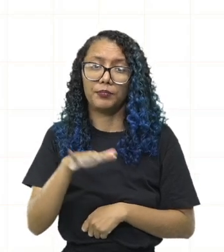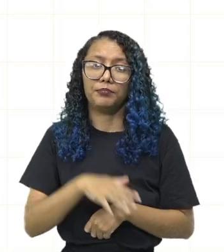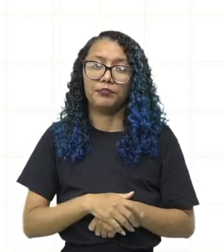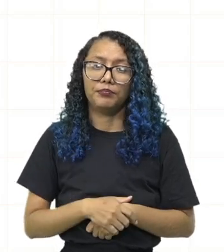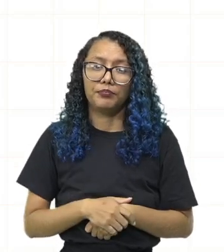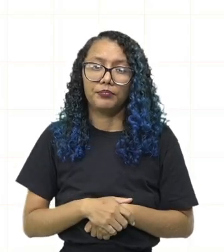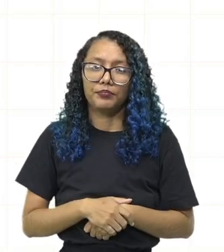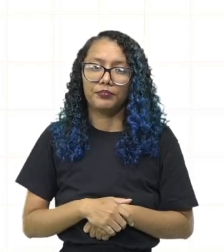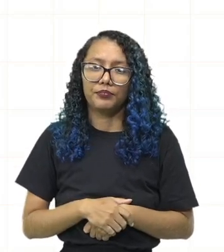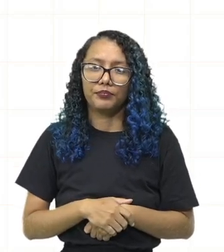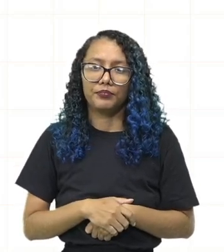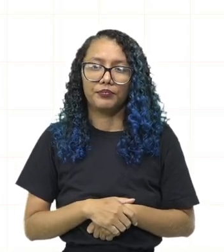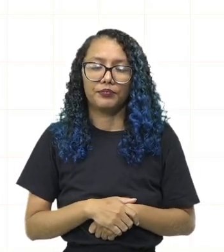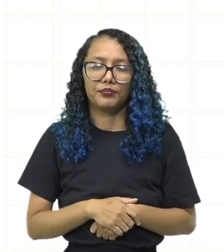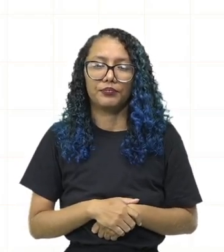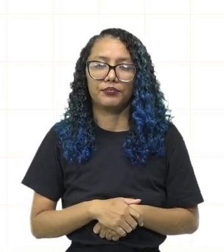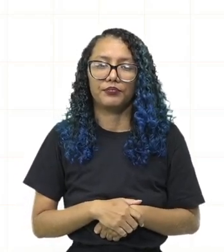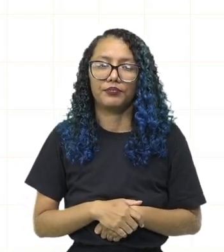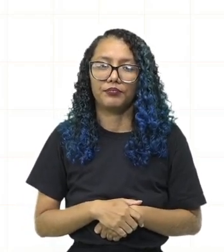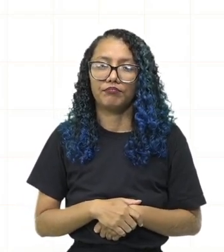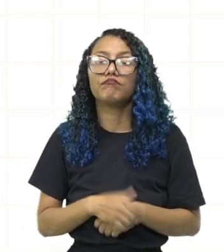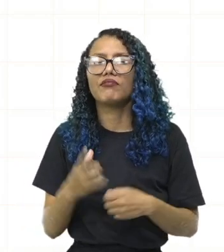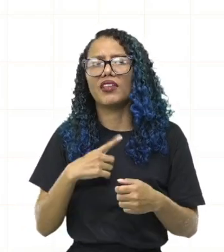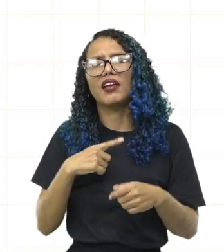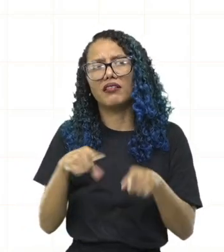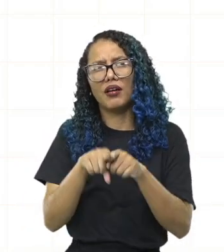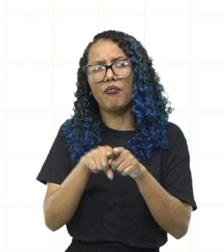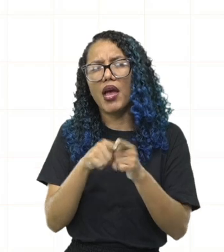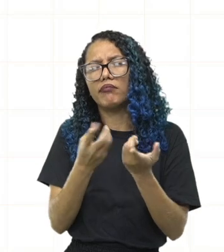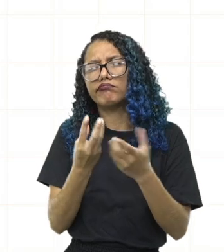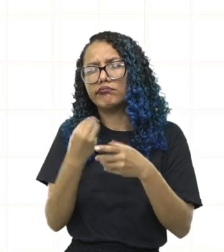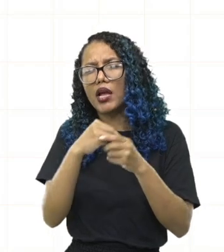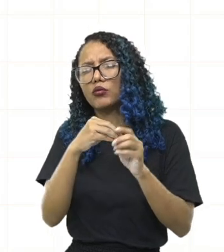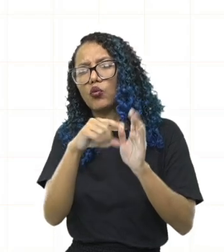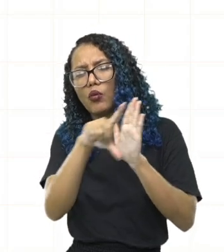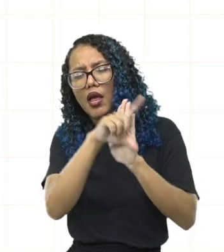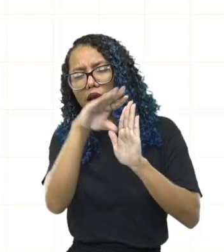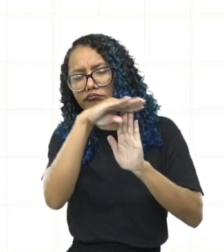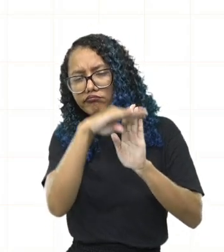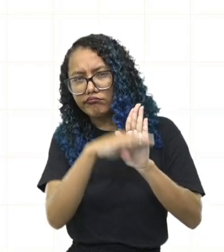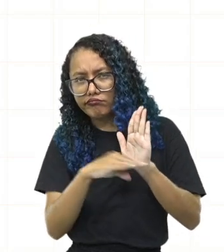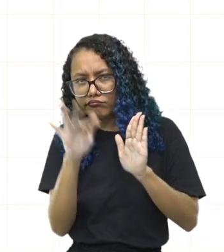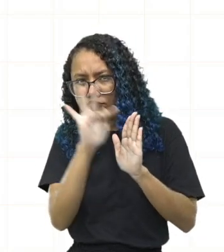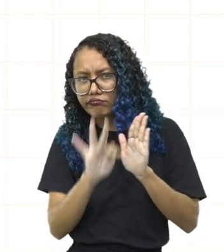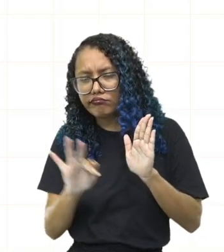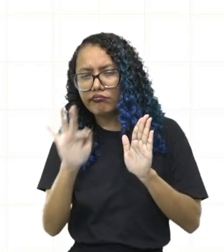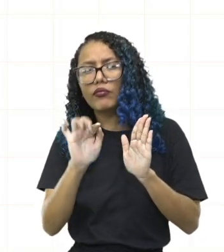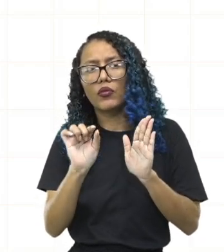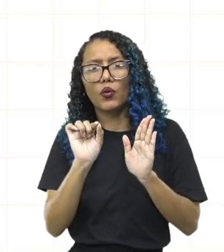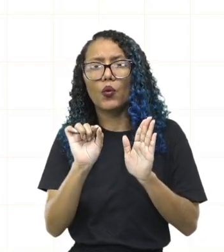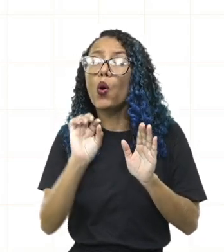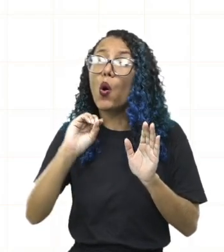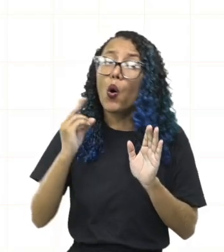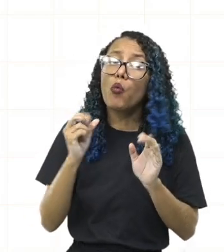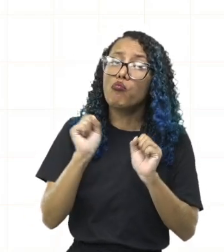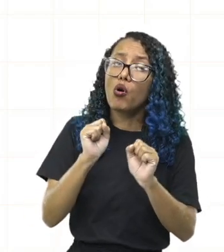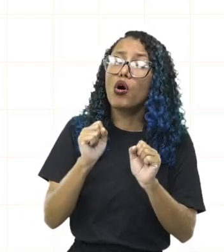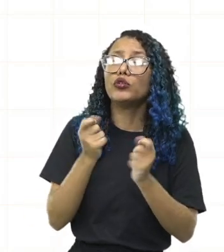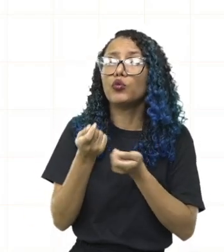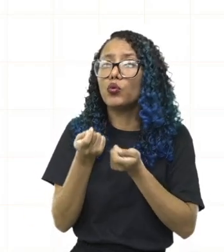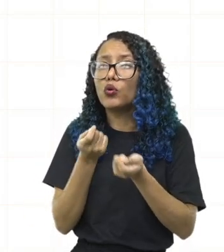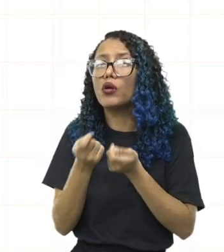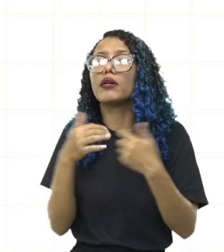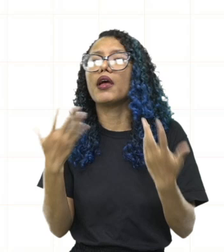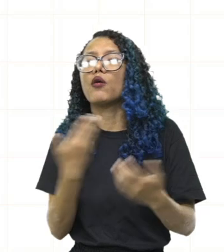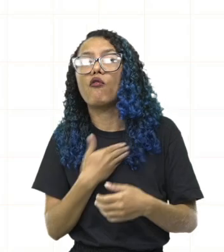mesmo ali de acordo com as leis federais estipuladas pelo município ou pelo estado.